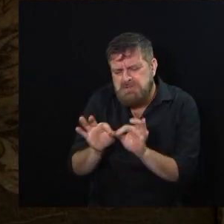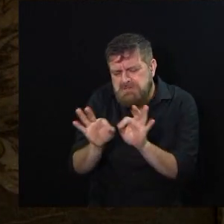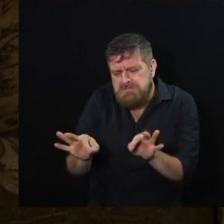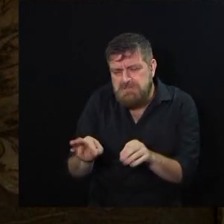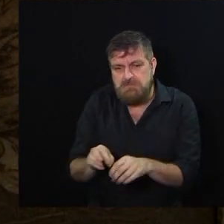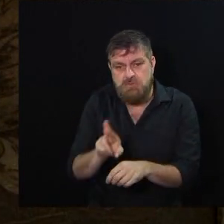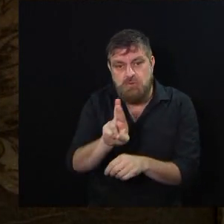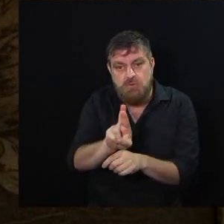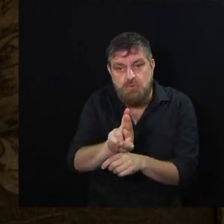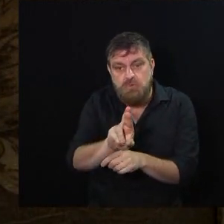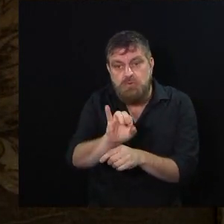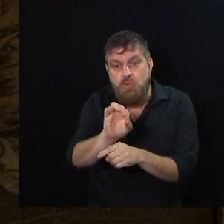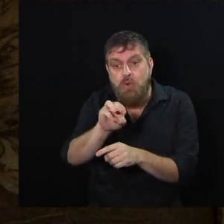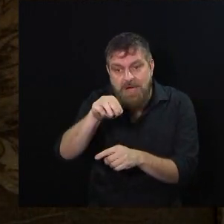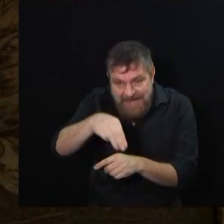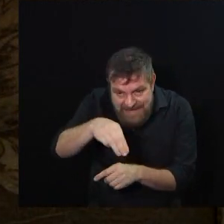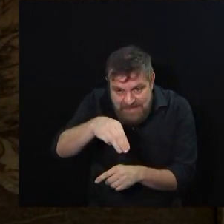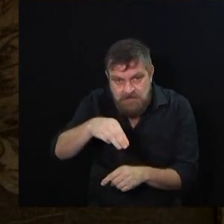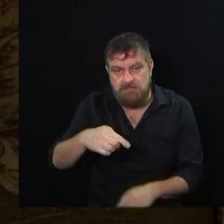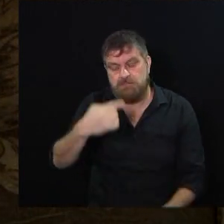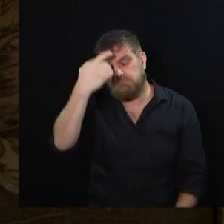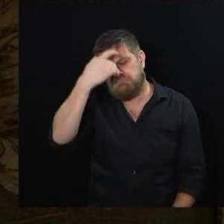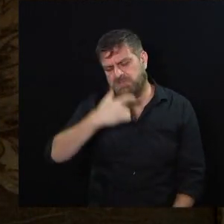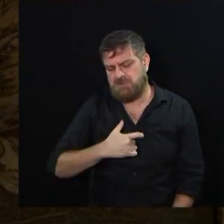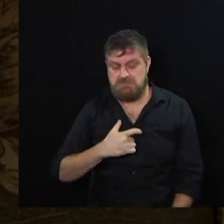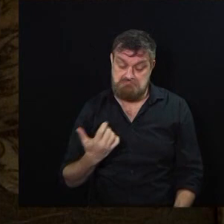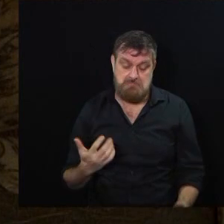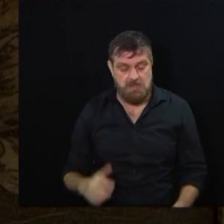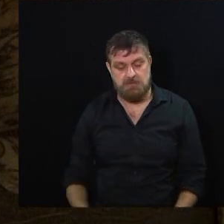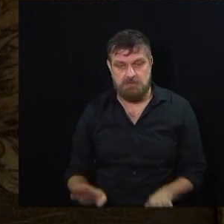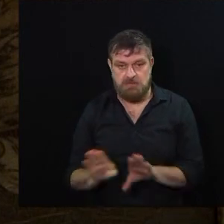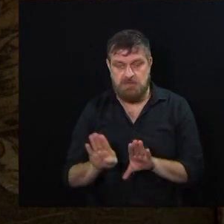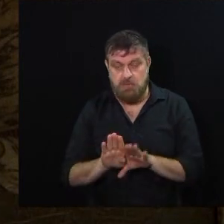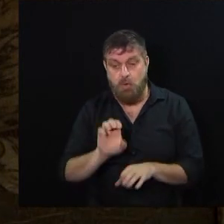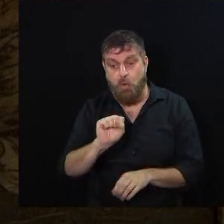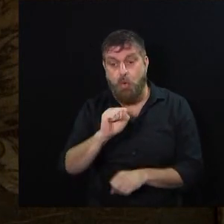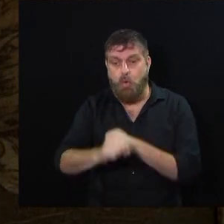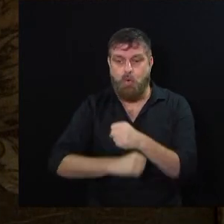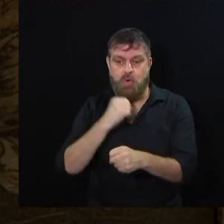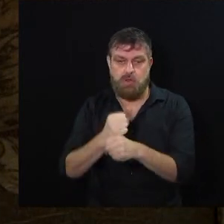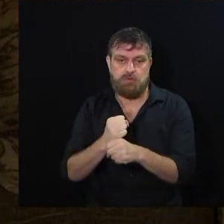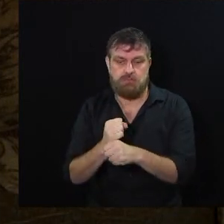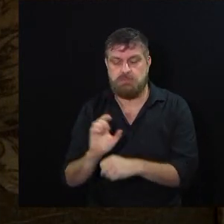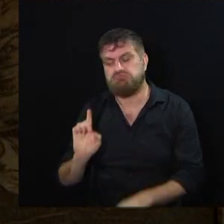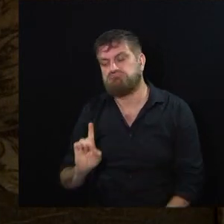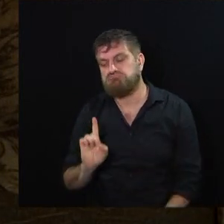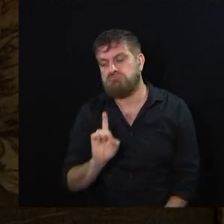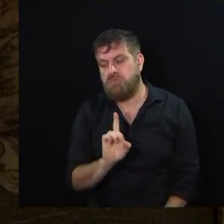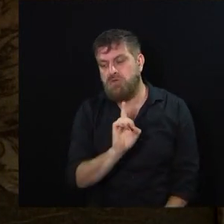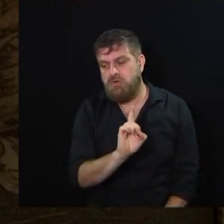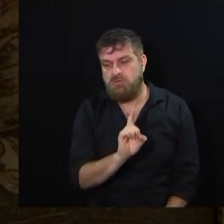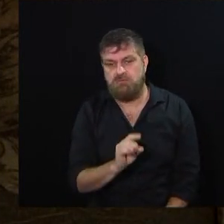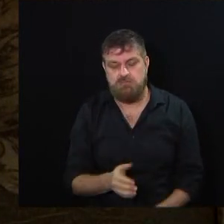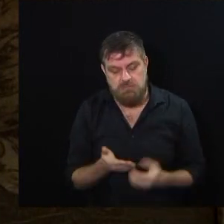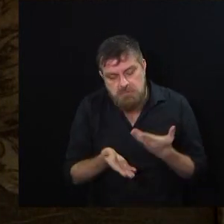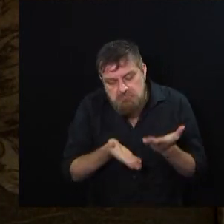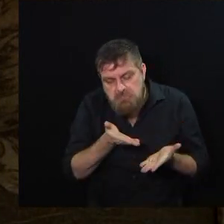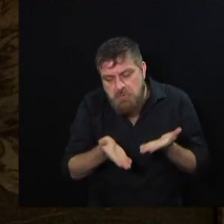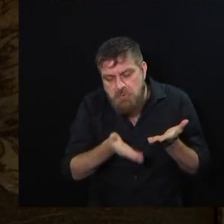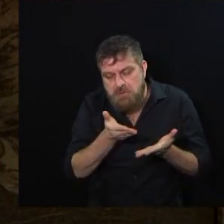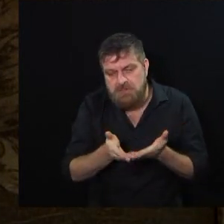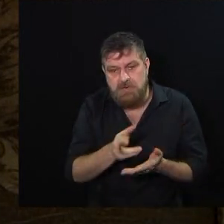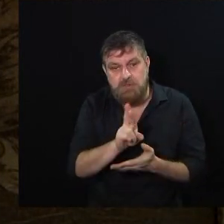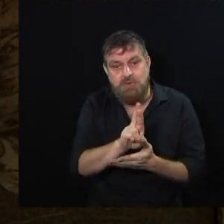não era grande coisa, já visto que eu fiquei 8 anos tratando do rim. E, mas